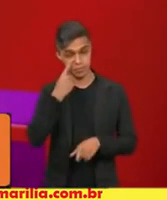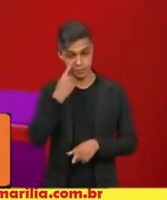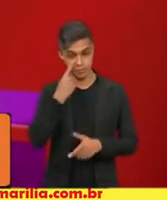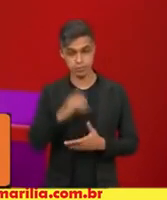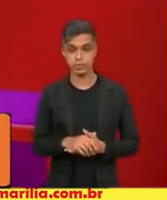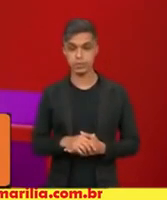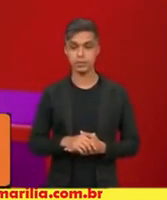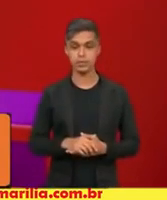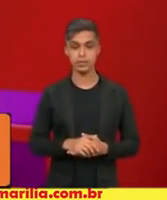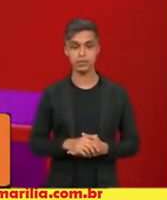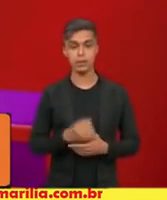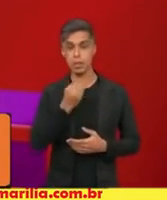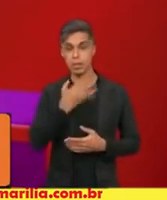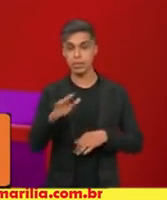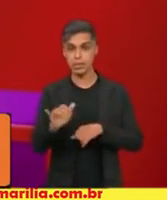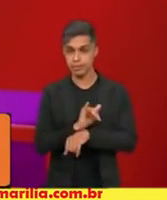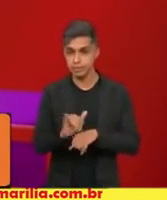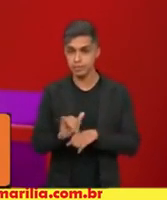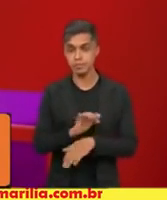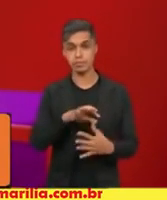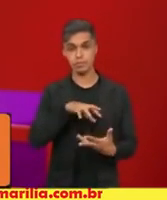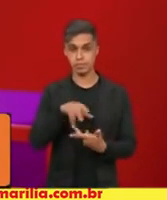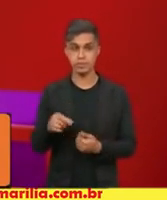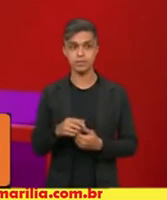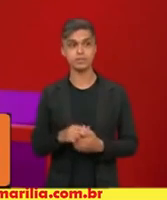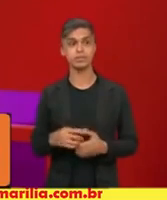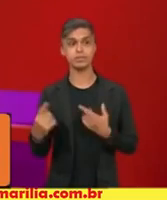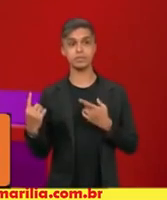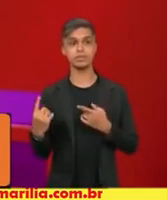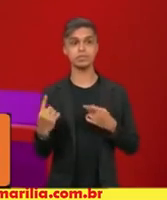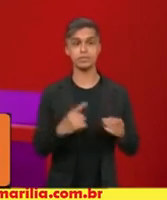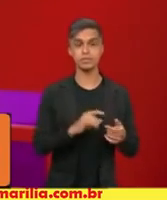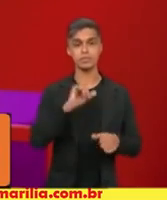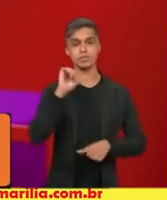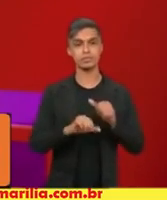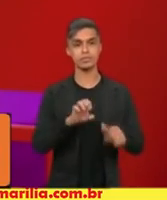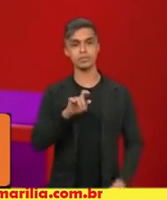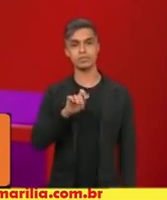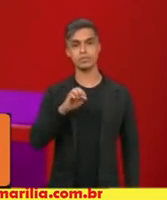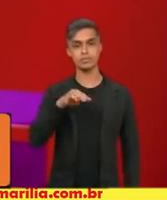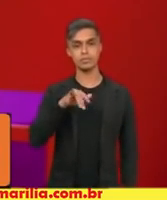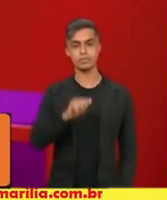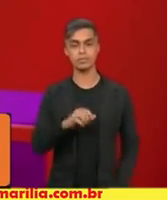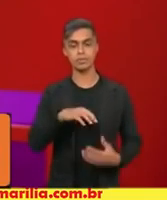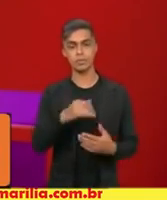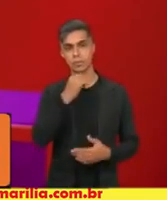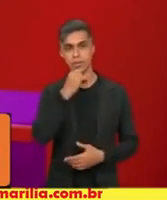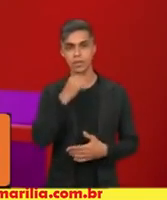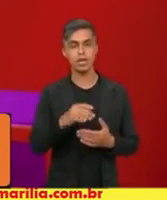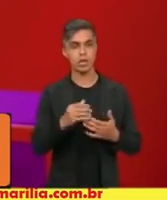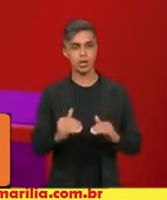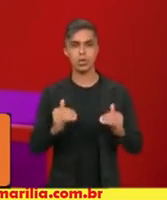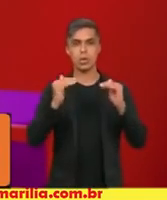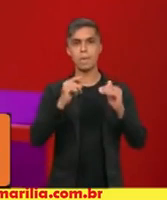parêntese rápido, né? Uma boa medida internacional quanto à troca de hegemonia global dos Estados Unidos para a China, notadamente